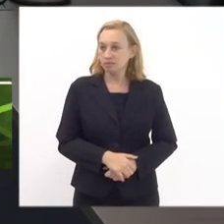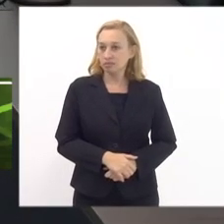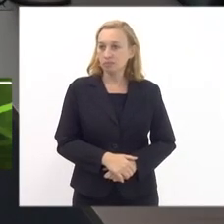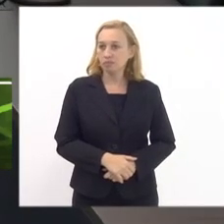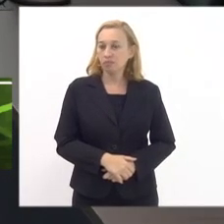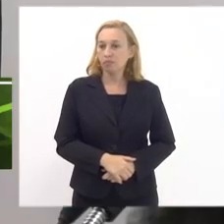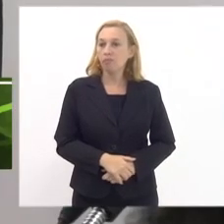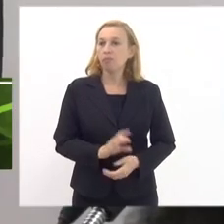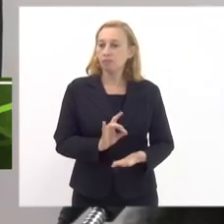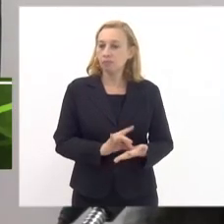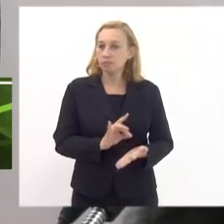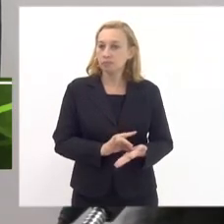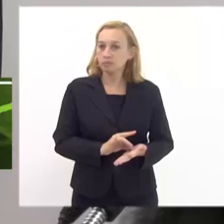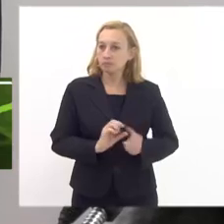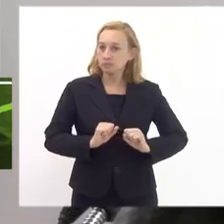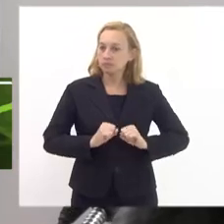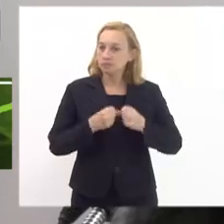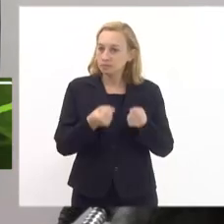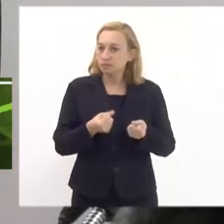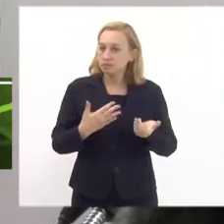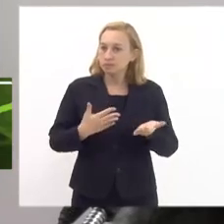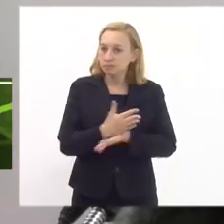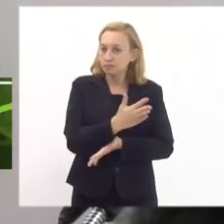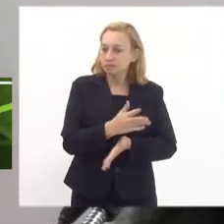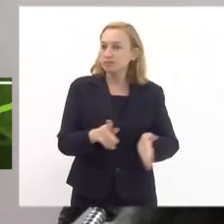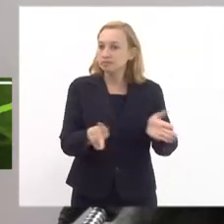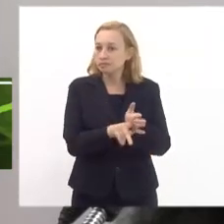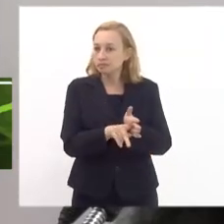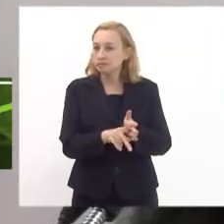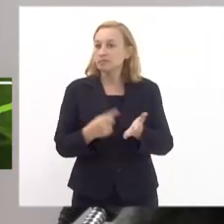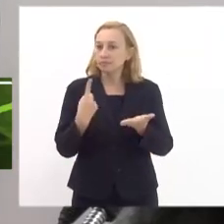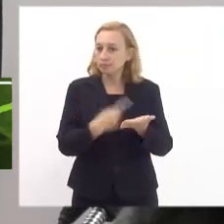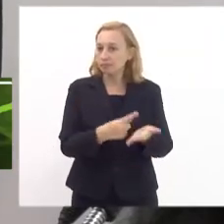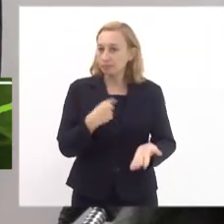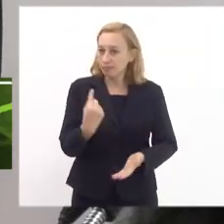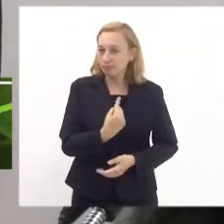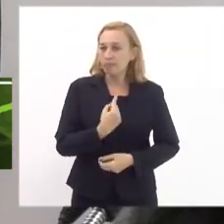É verdade. Vamos nos dedicar na aprovação desse projeto. Tem o nosso compromisso.